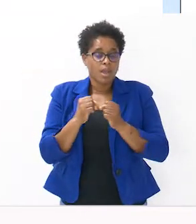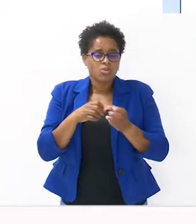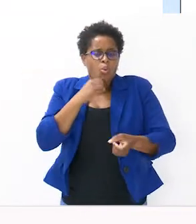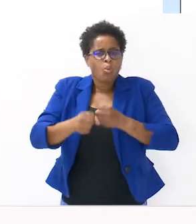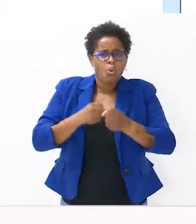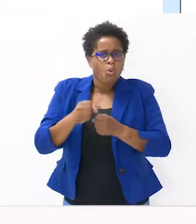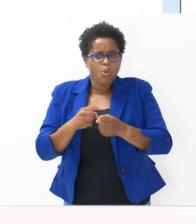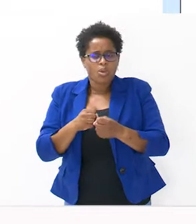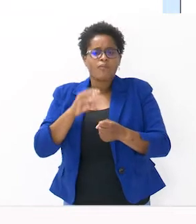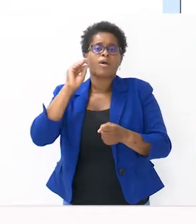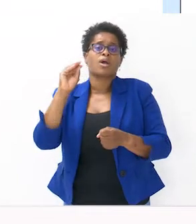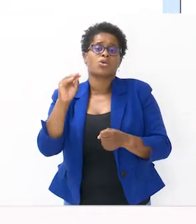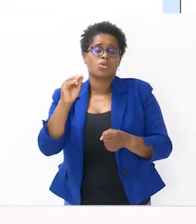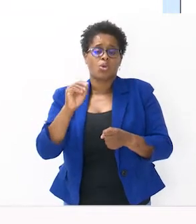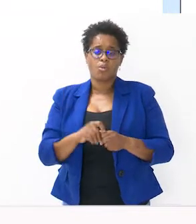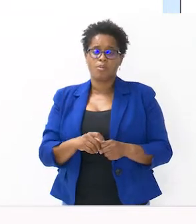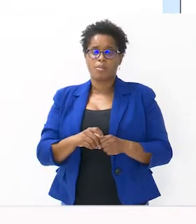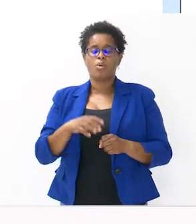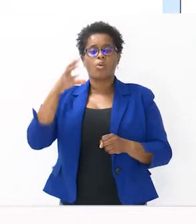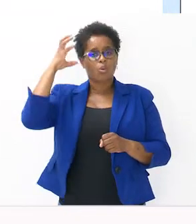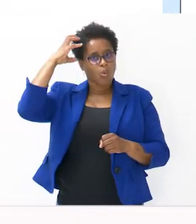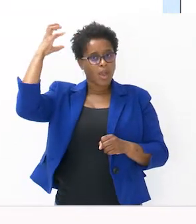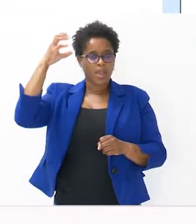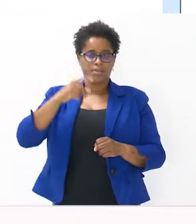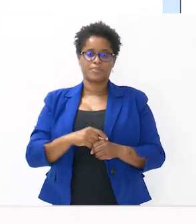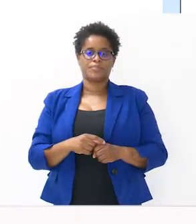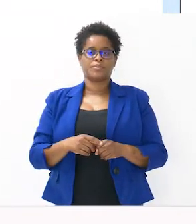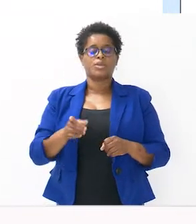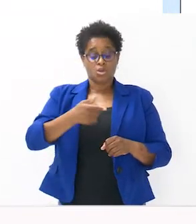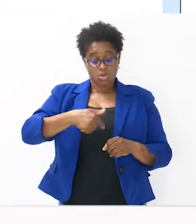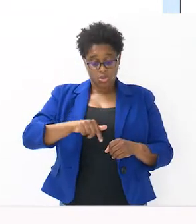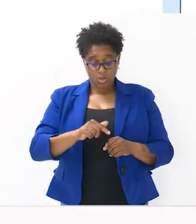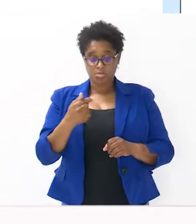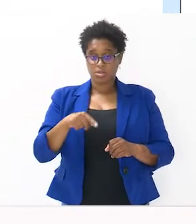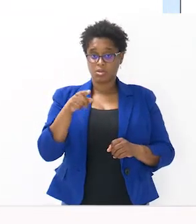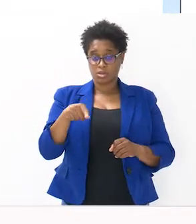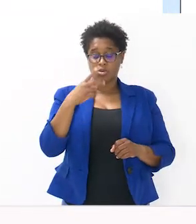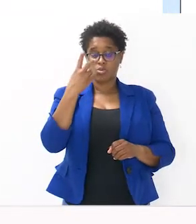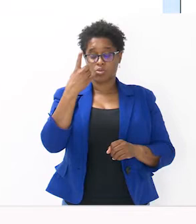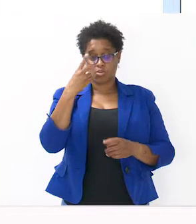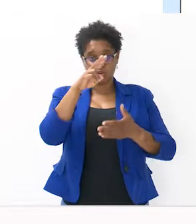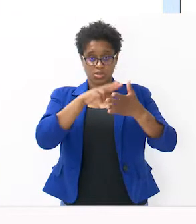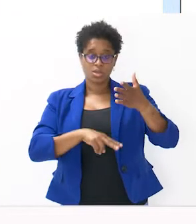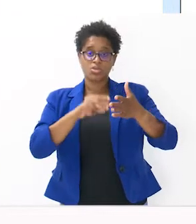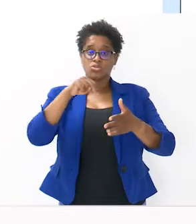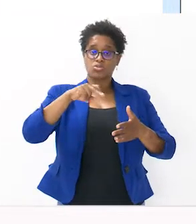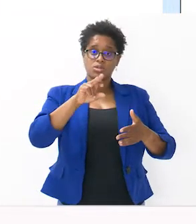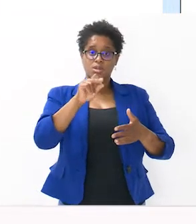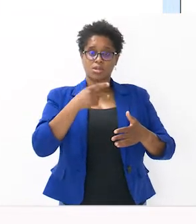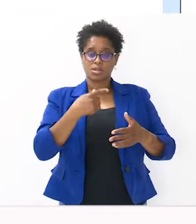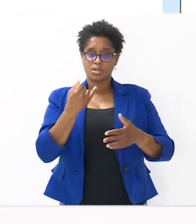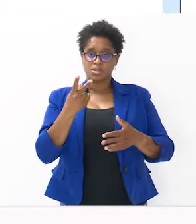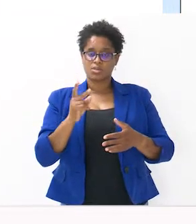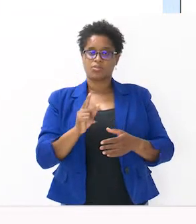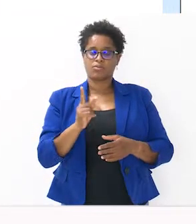e foi chamar o rei. Nós temos aqui um texto